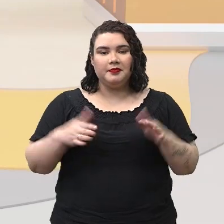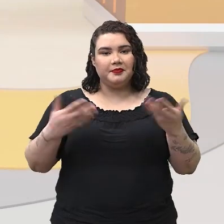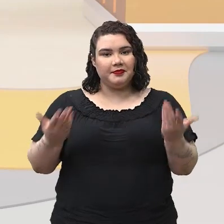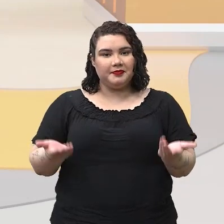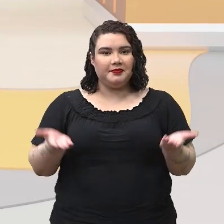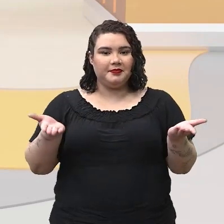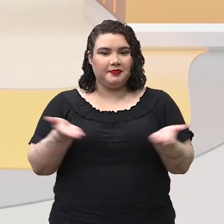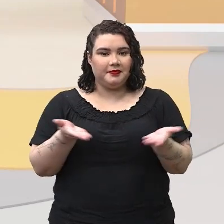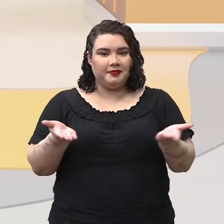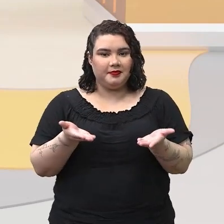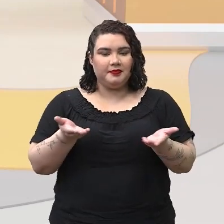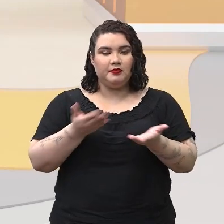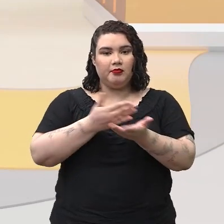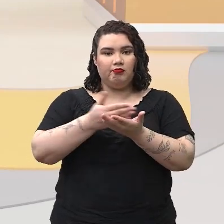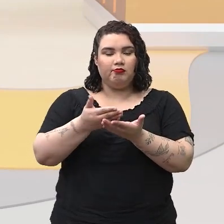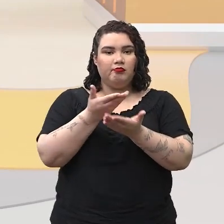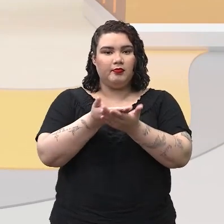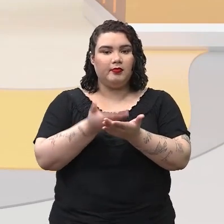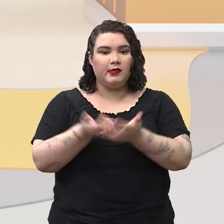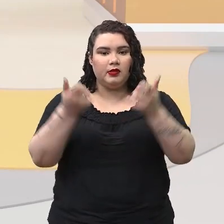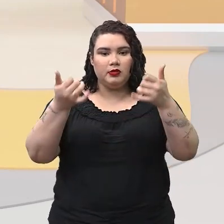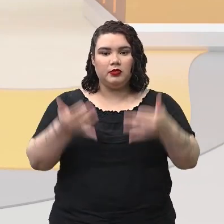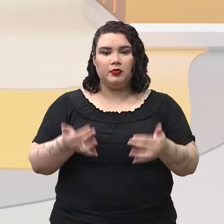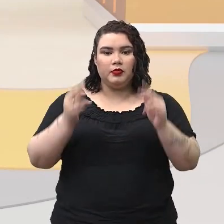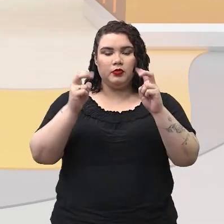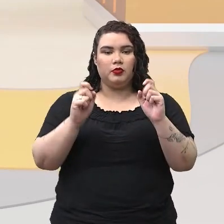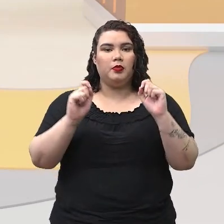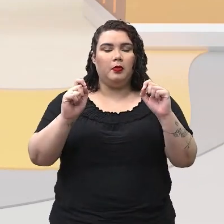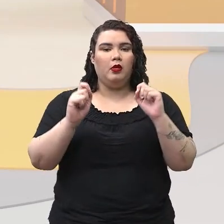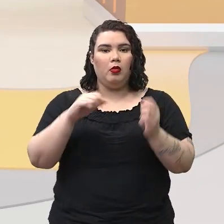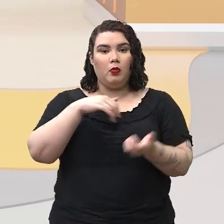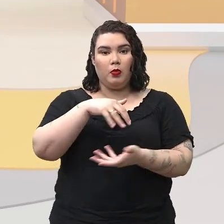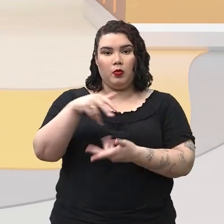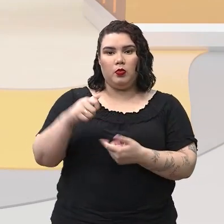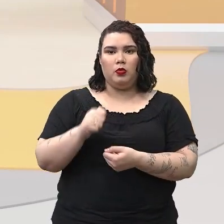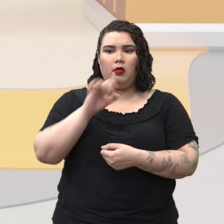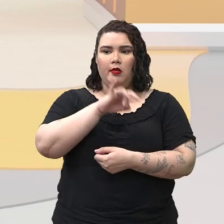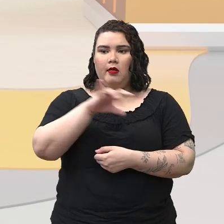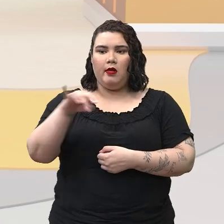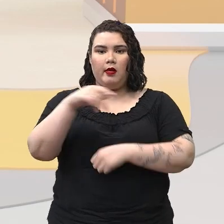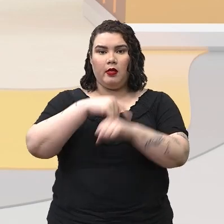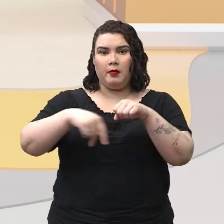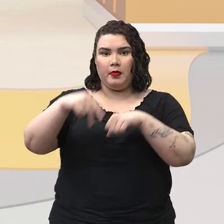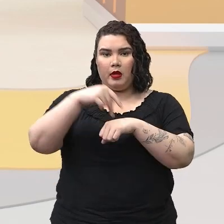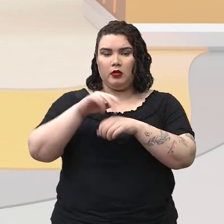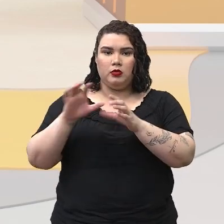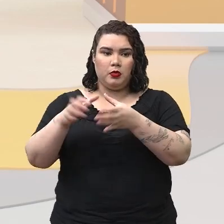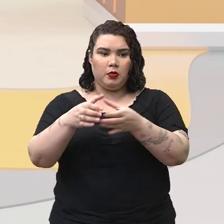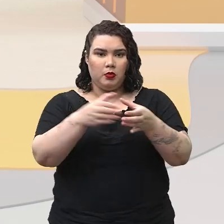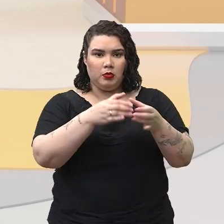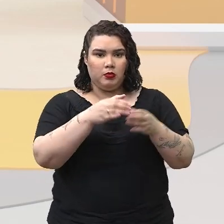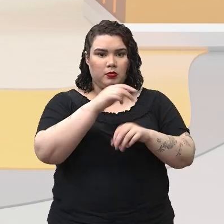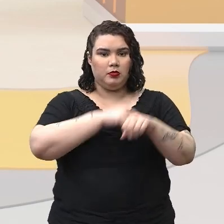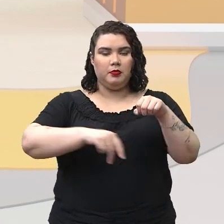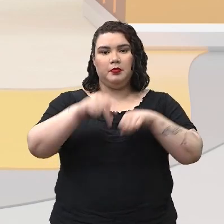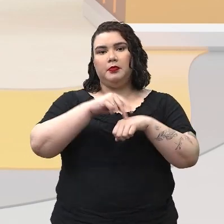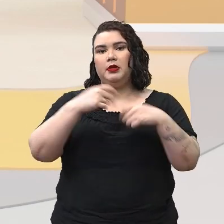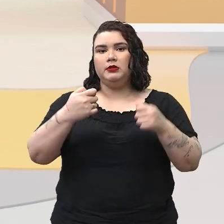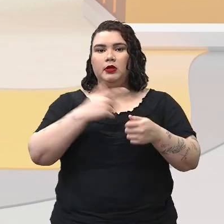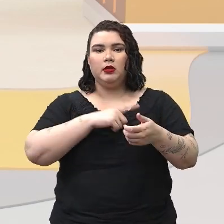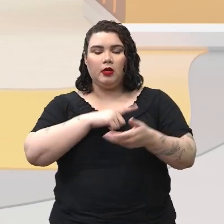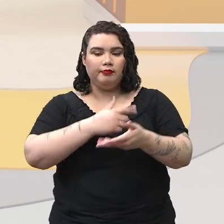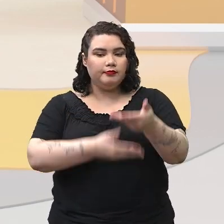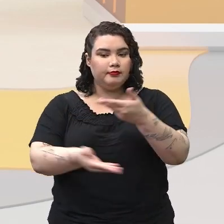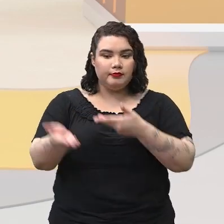Pessoal, na superfície terrestre, cada país, né, cada grupo de países, eles têm que interagir de alguma forma.